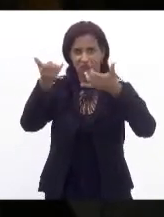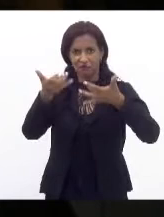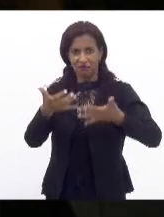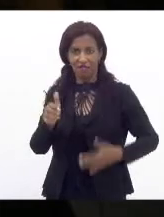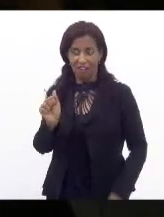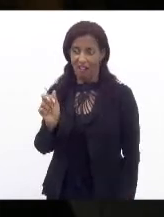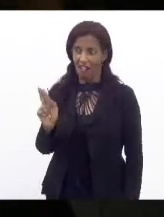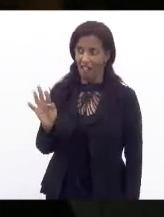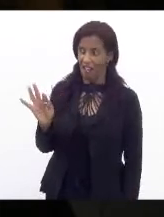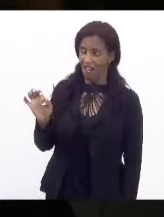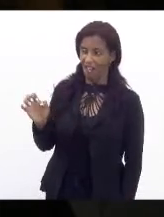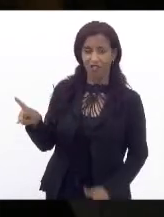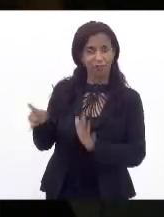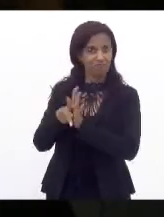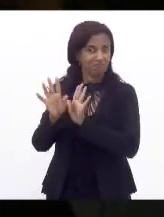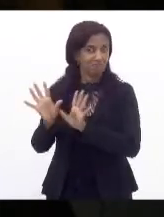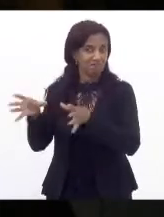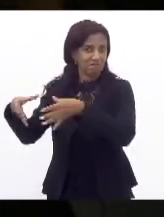Arte é arte.